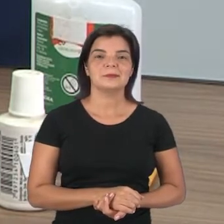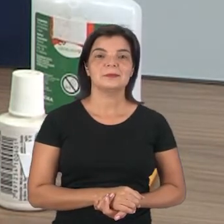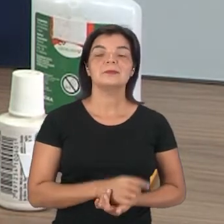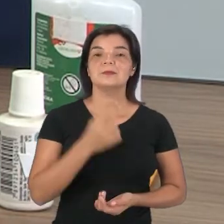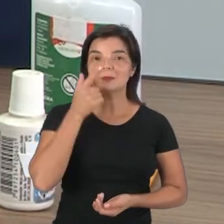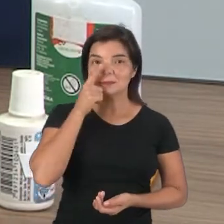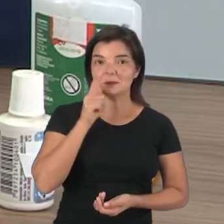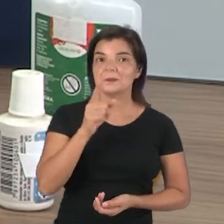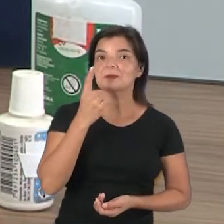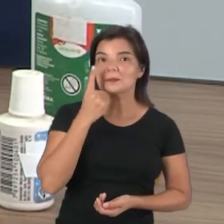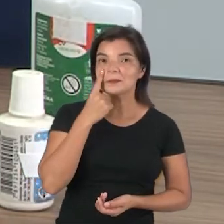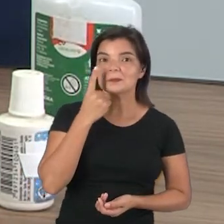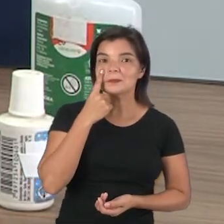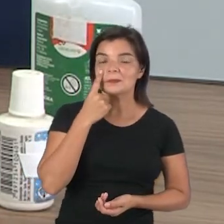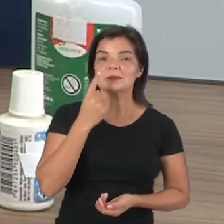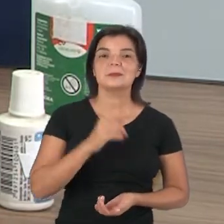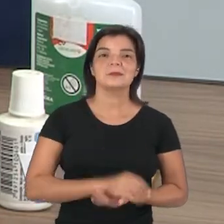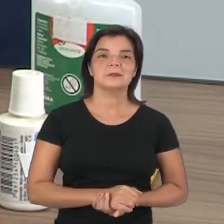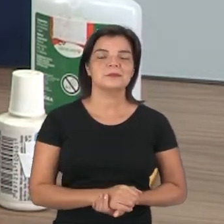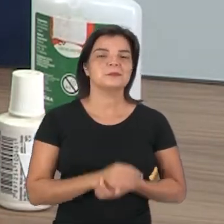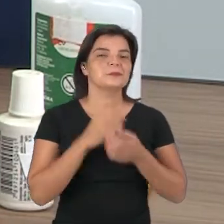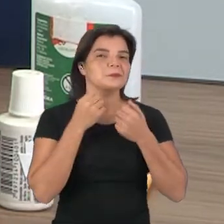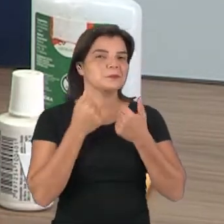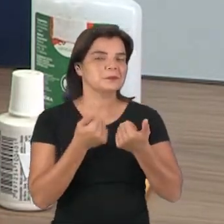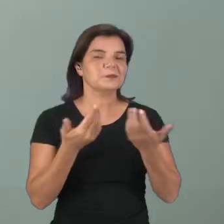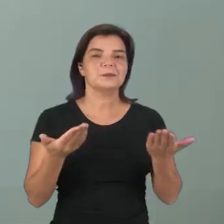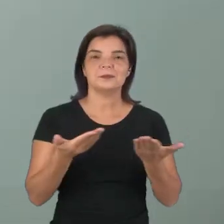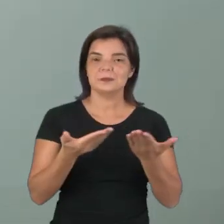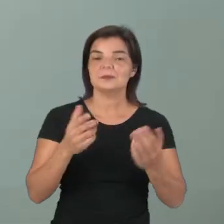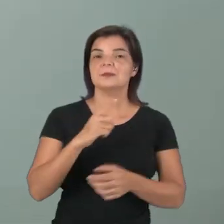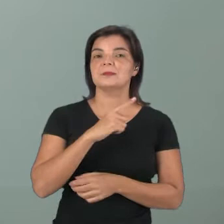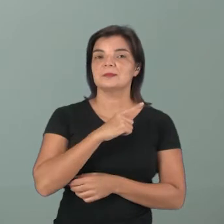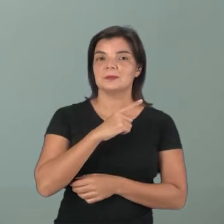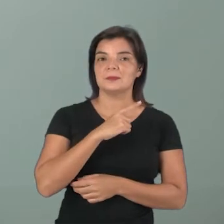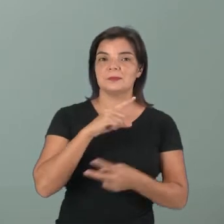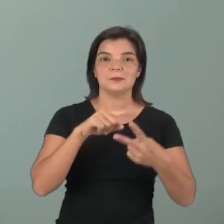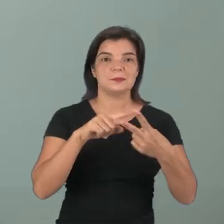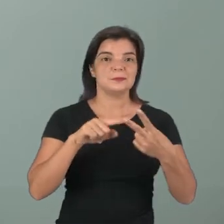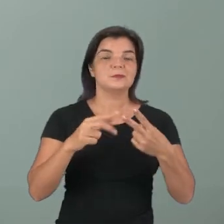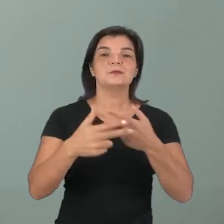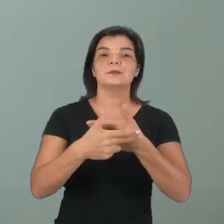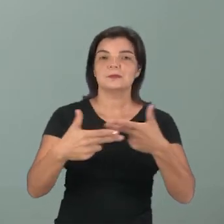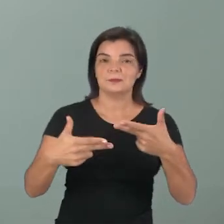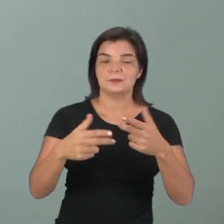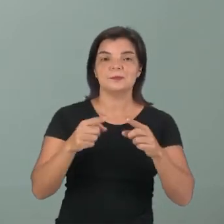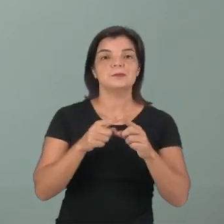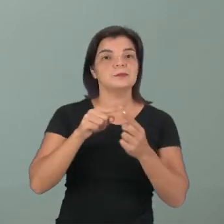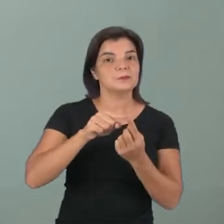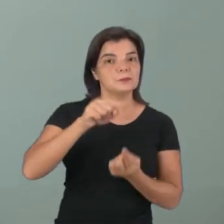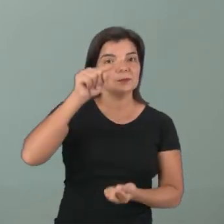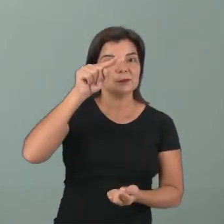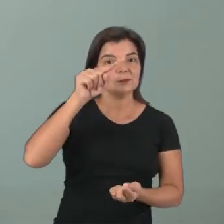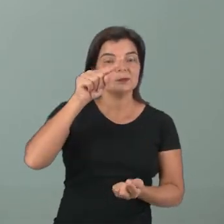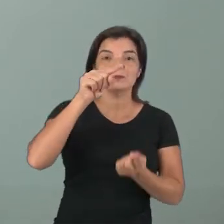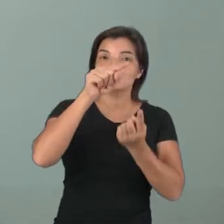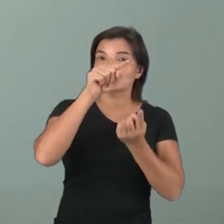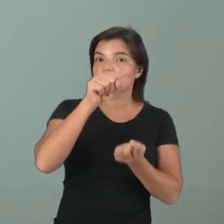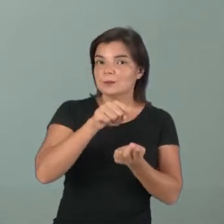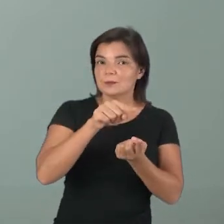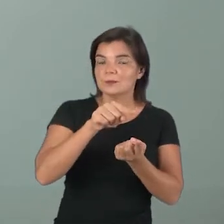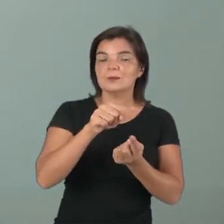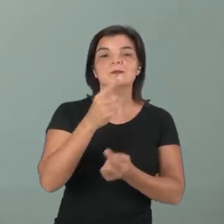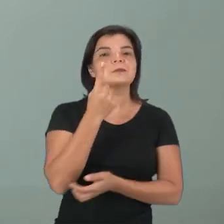Estão conseguindo identificar? Muito bem, então aqui temos dois objetos, um comprido e um